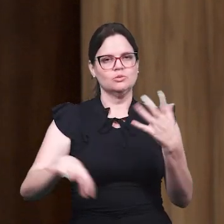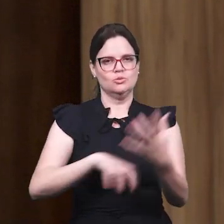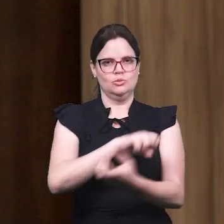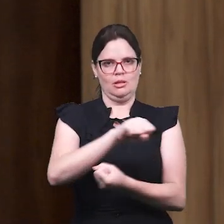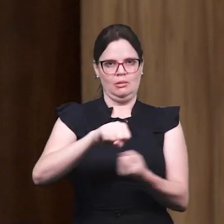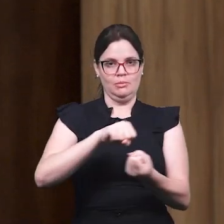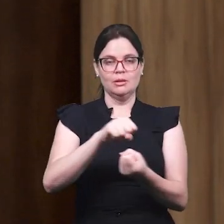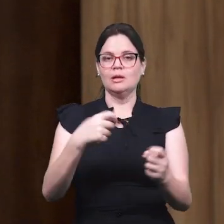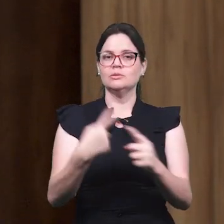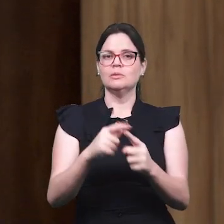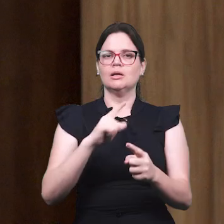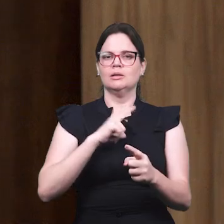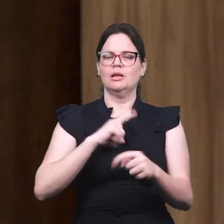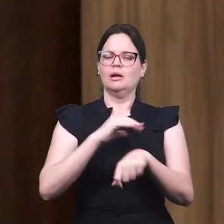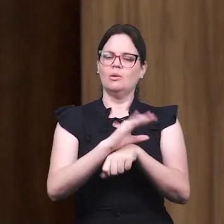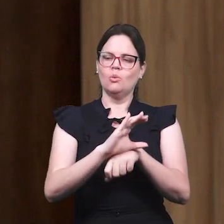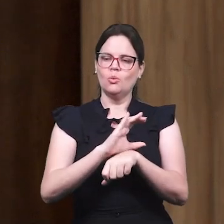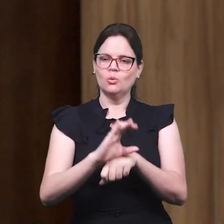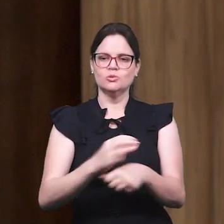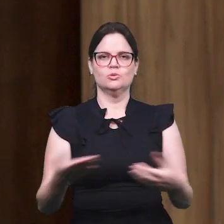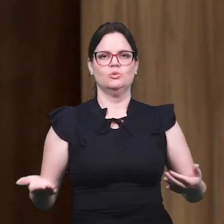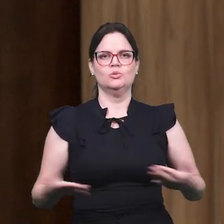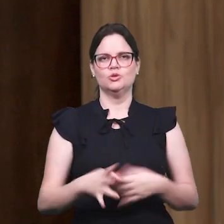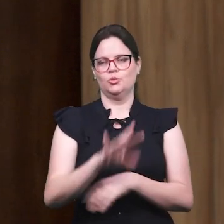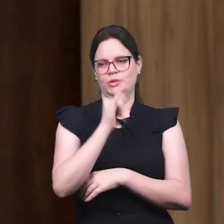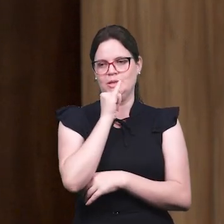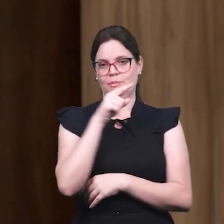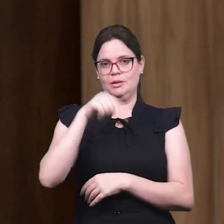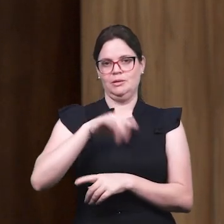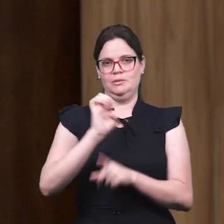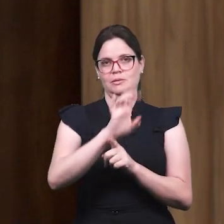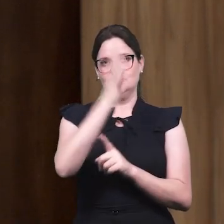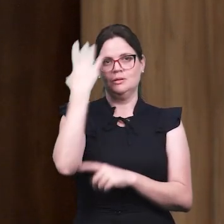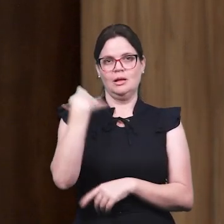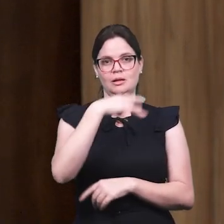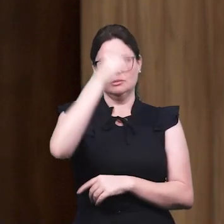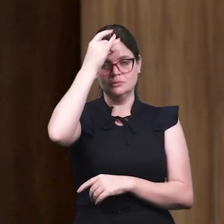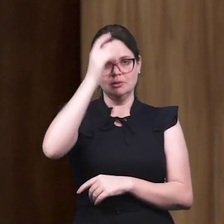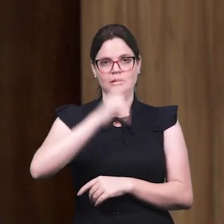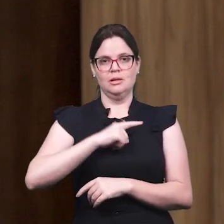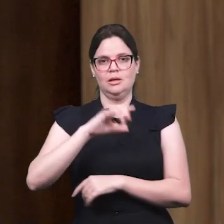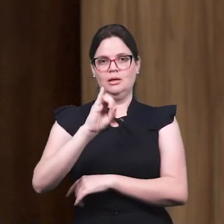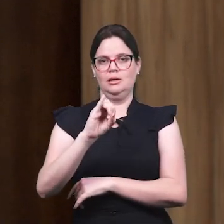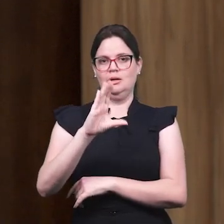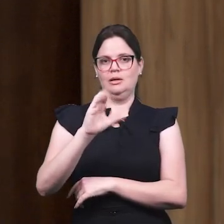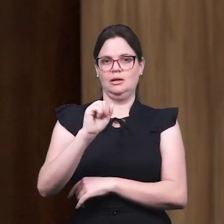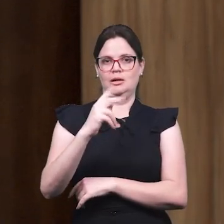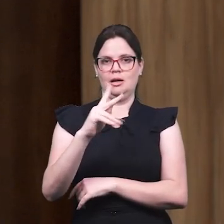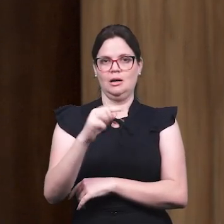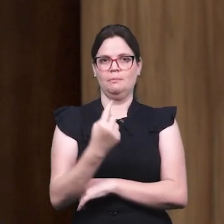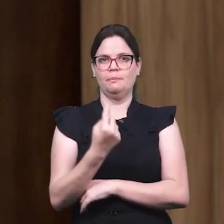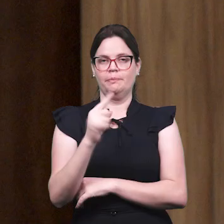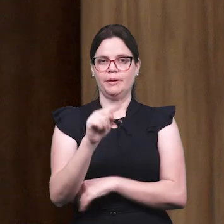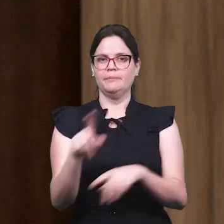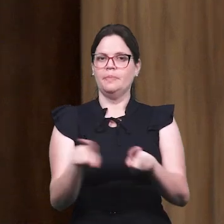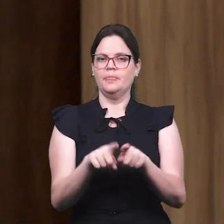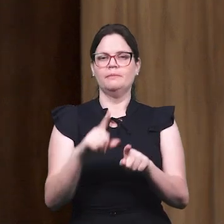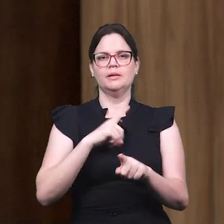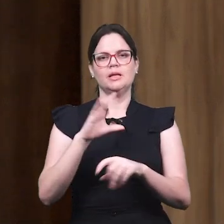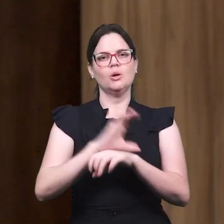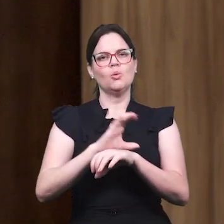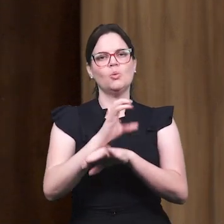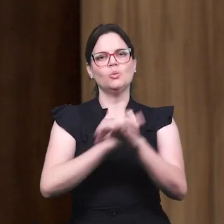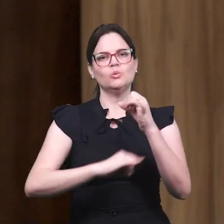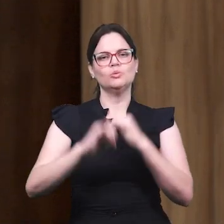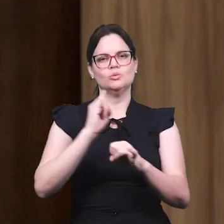tem feito muitos cursos hoje, por exemplo, no estado do Espírito Santo, o Incapé, tem formação, tem cursos online